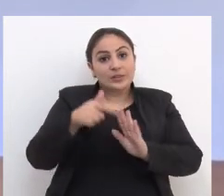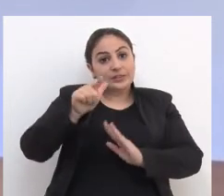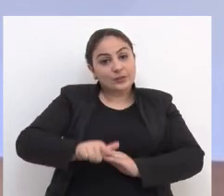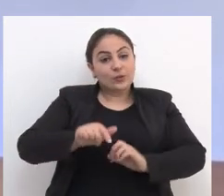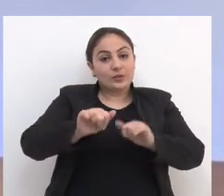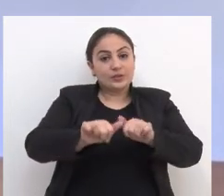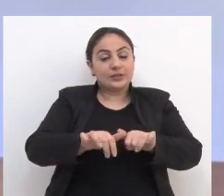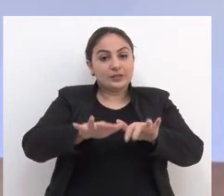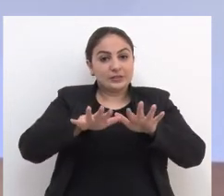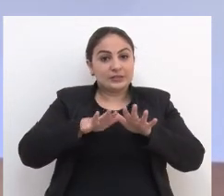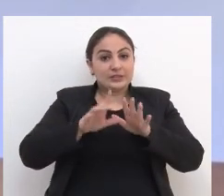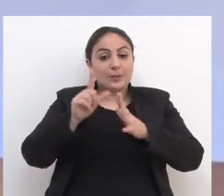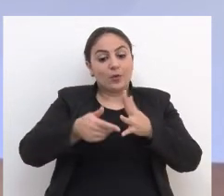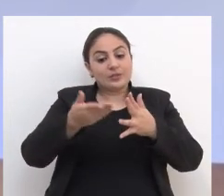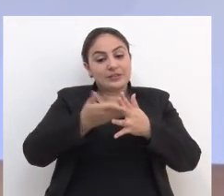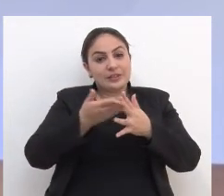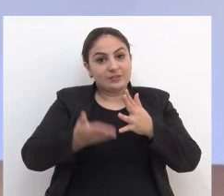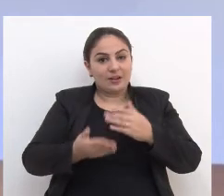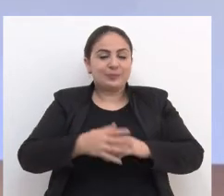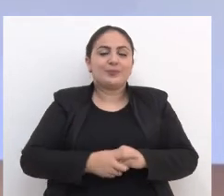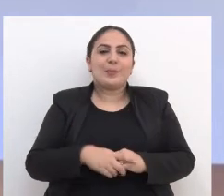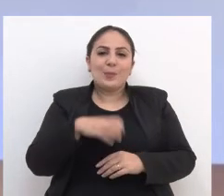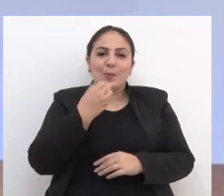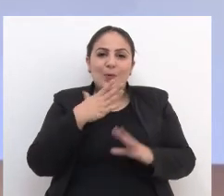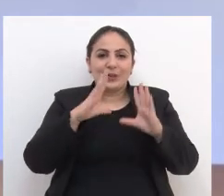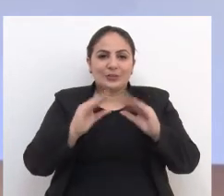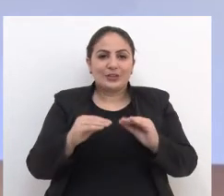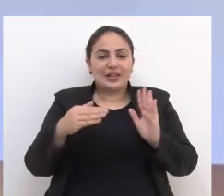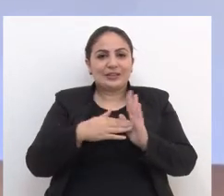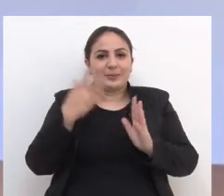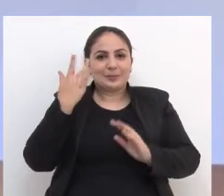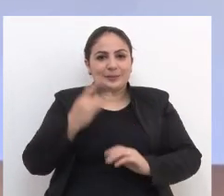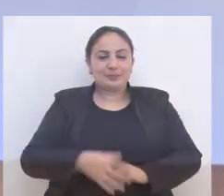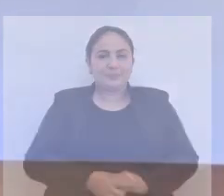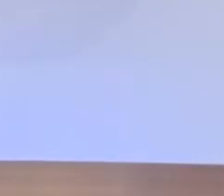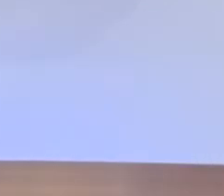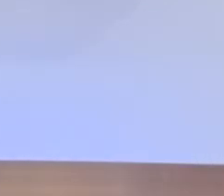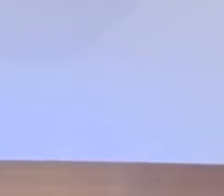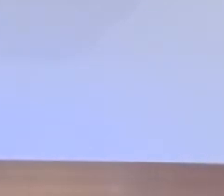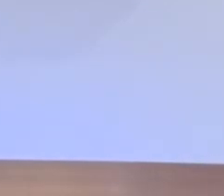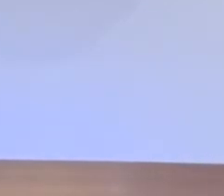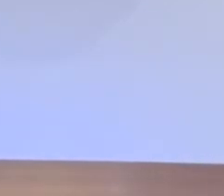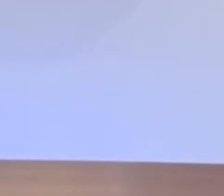vai ao ar logo após o bloco de intervalos. Uma boa noite e até amanhã.